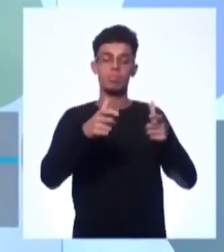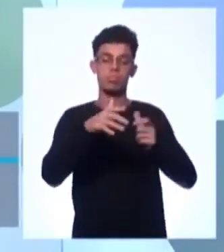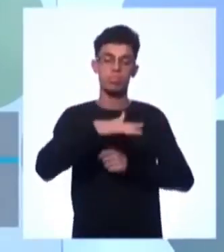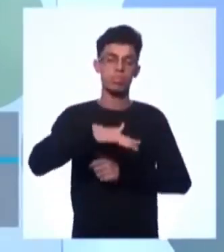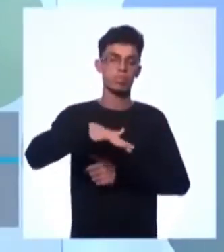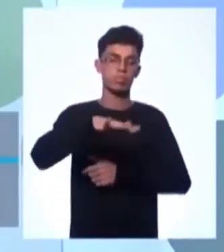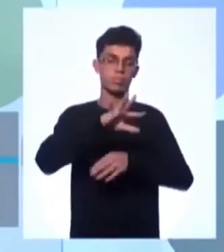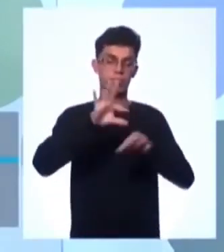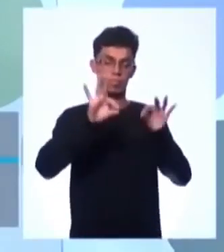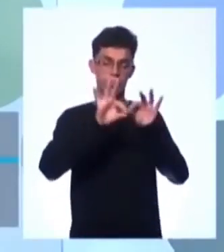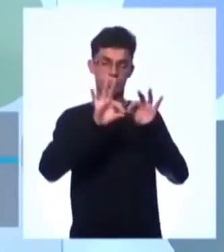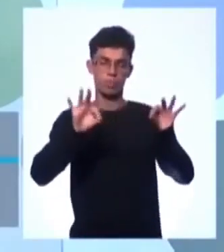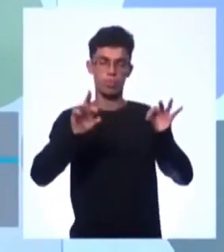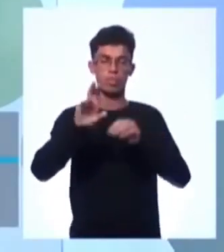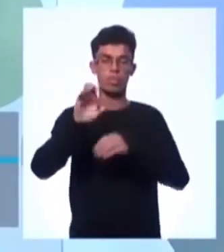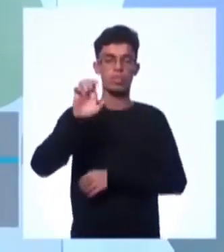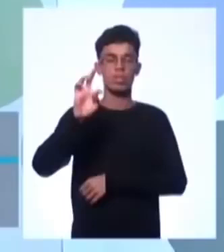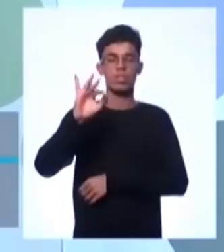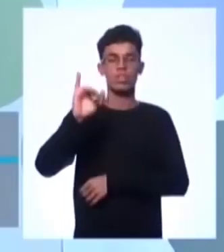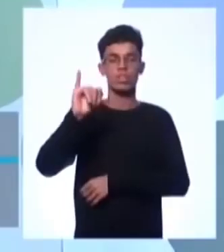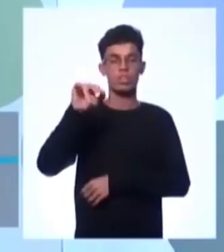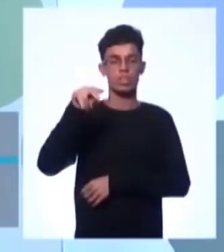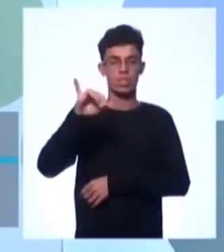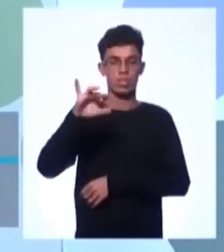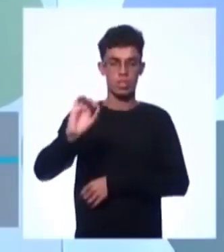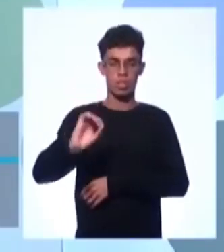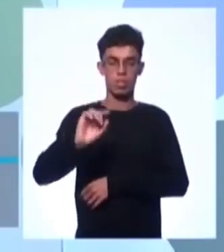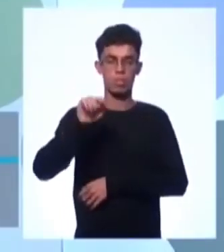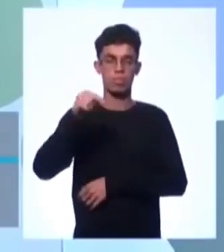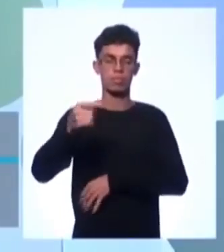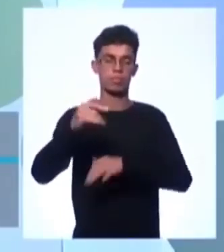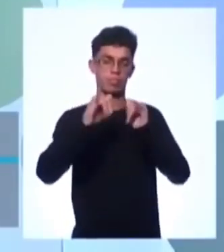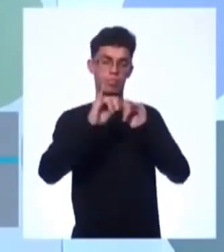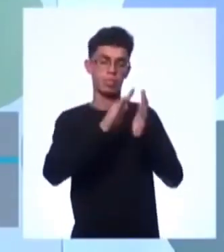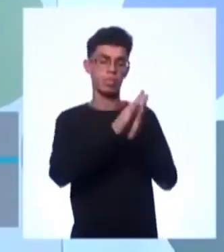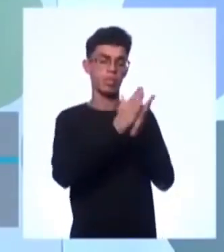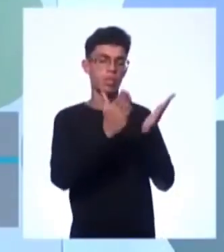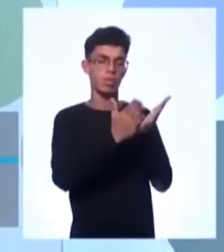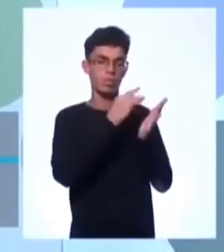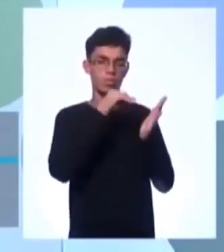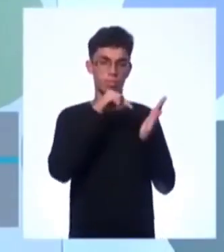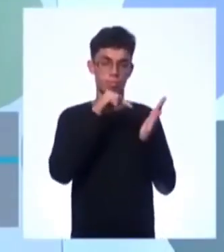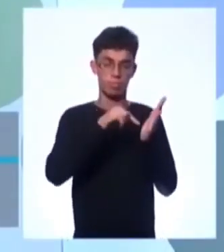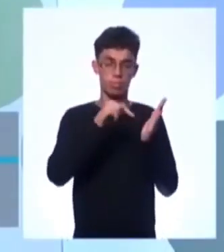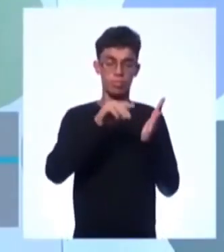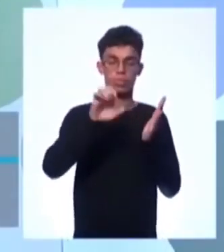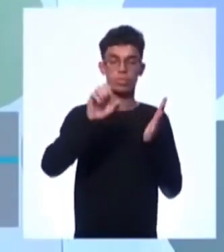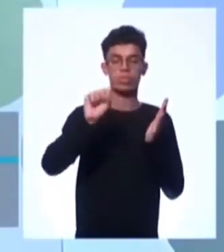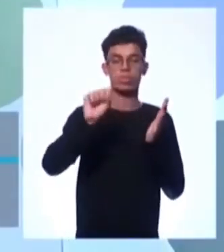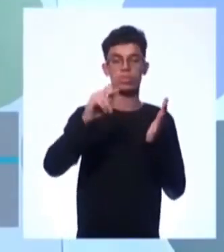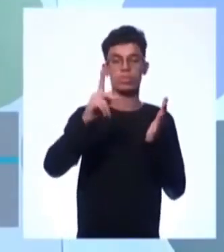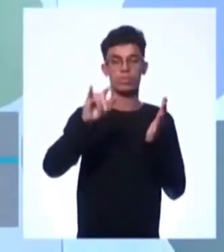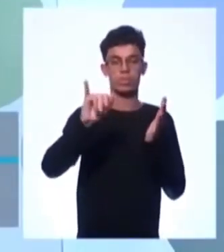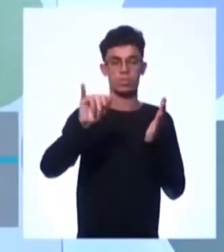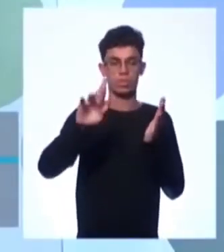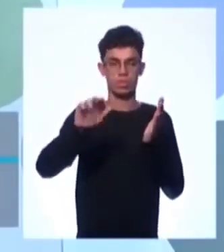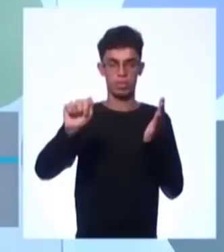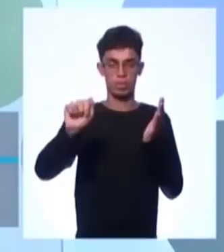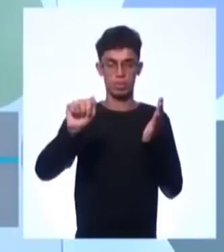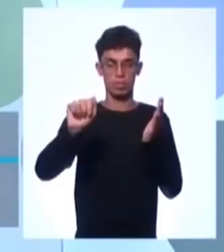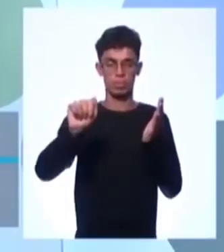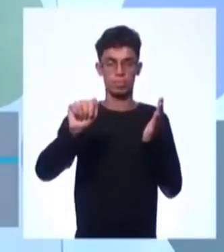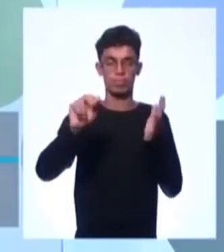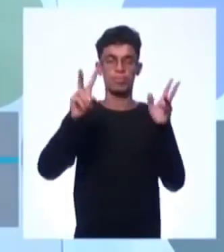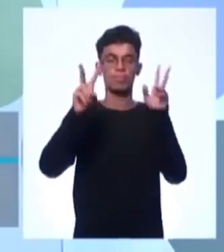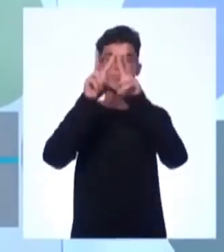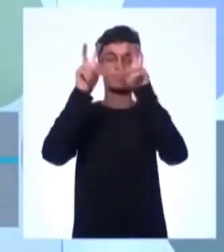fio retilíneo, para depois então falarmos da situação aí na apostila sobre uma espira. Bom, como a gente vai falar aí, o